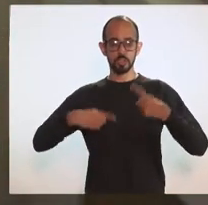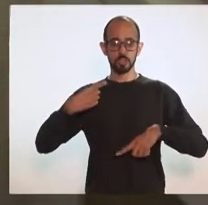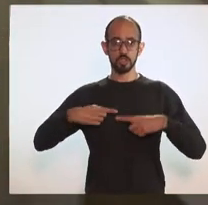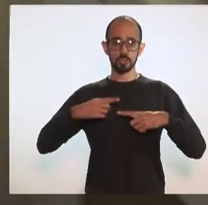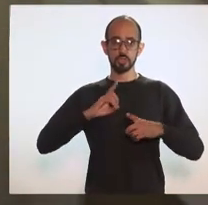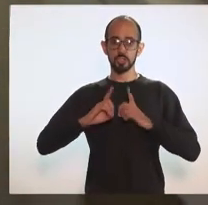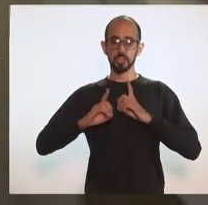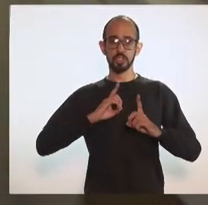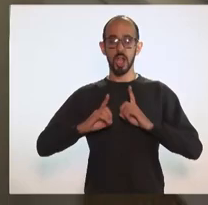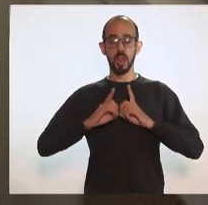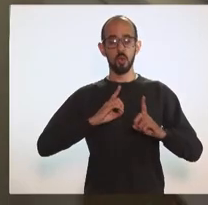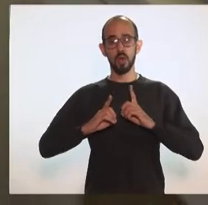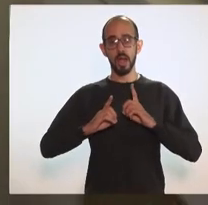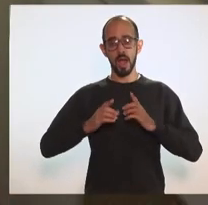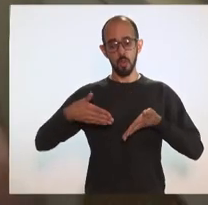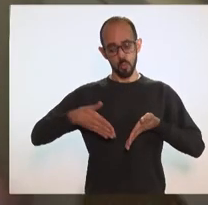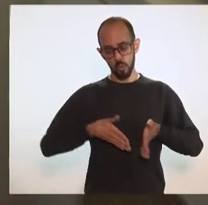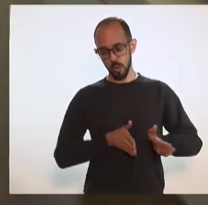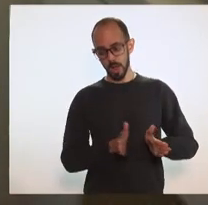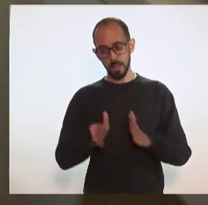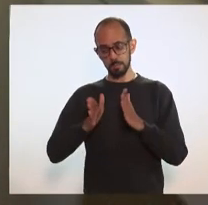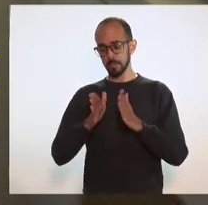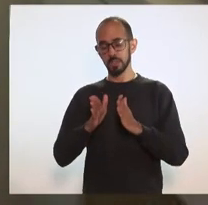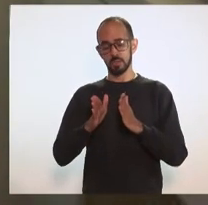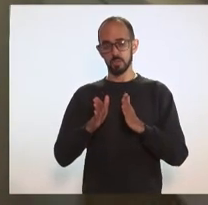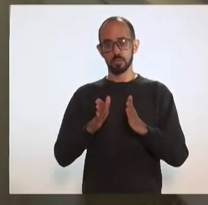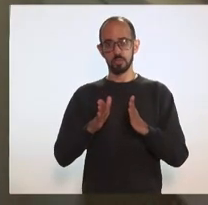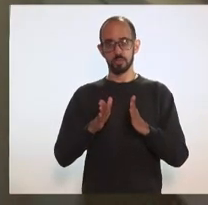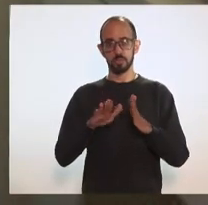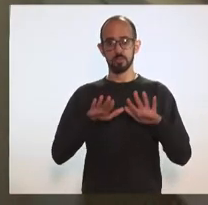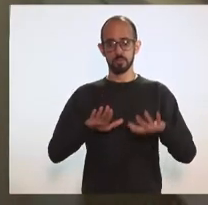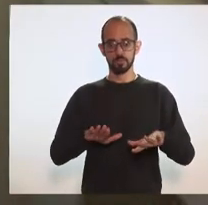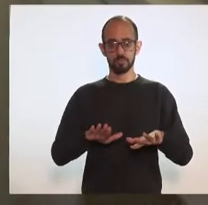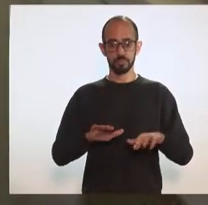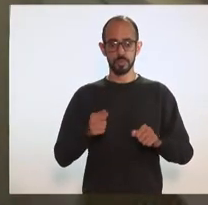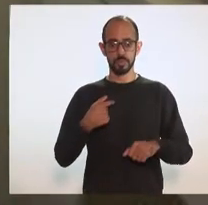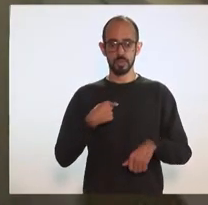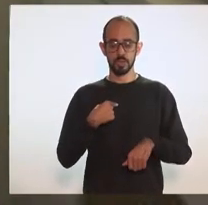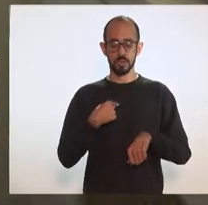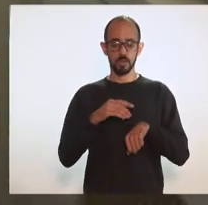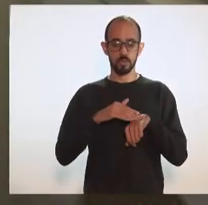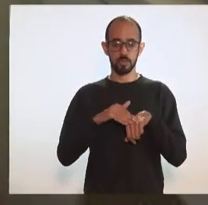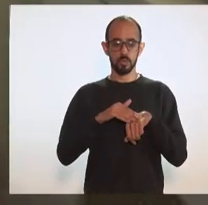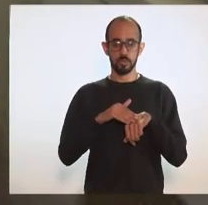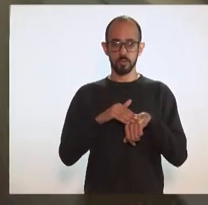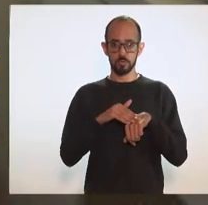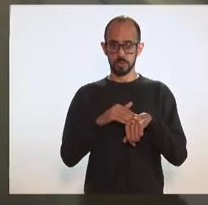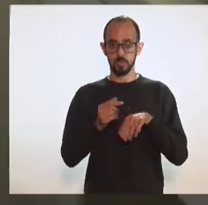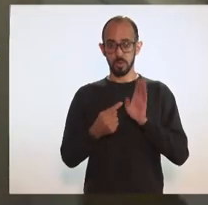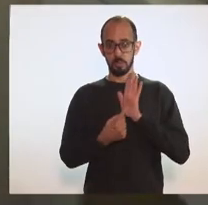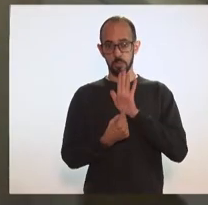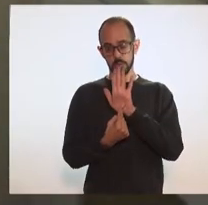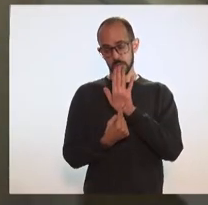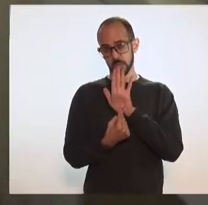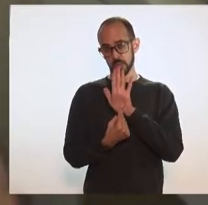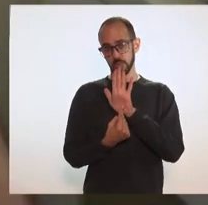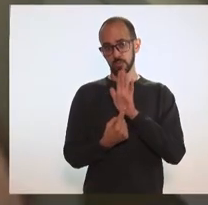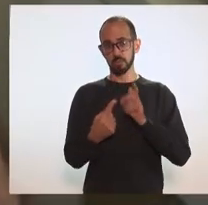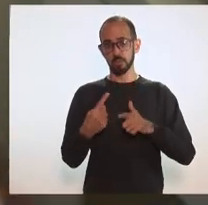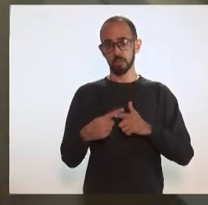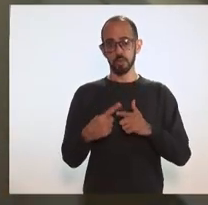caminho comum é mas eu fiz questão de discutir seu pé porque a nossa é premissa